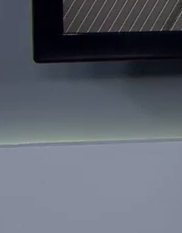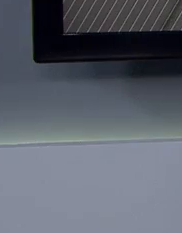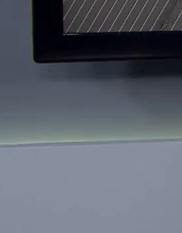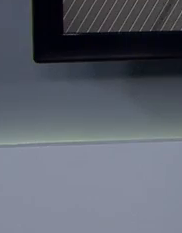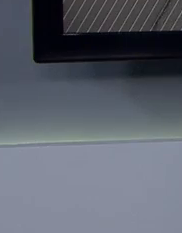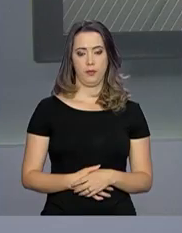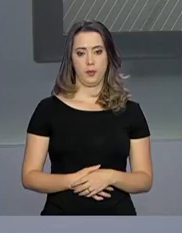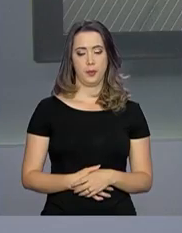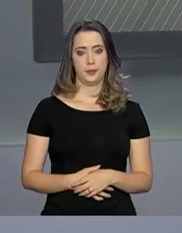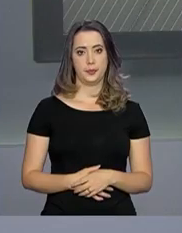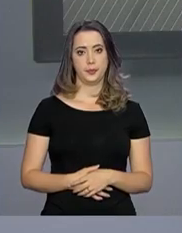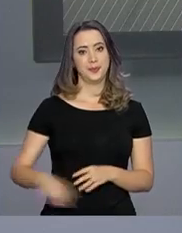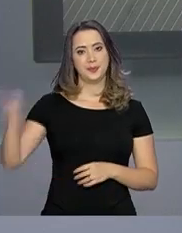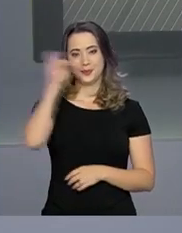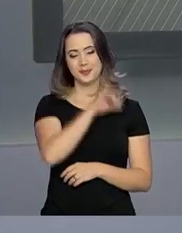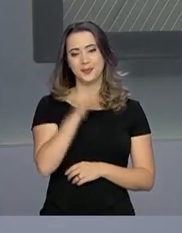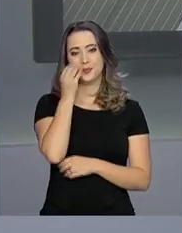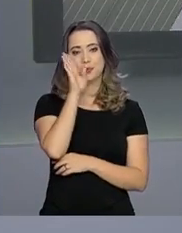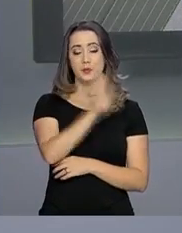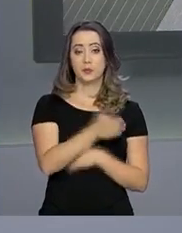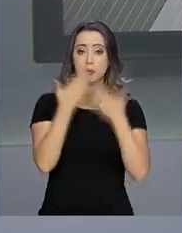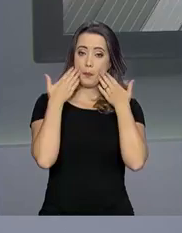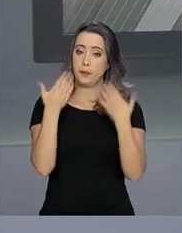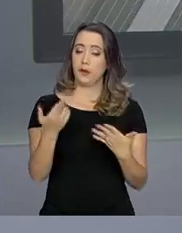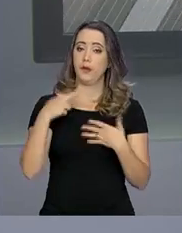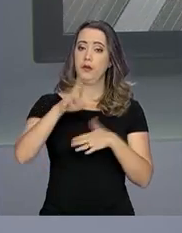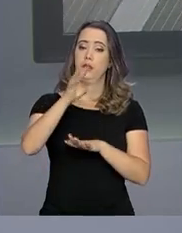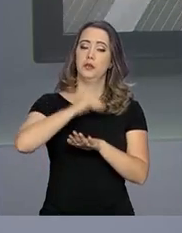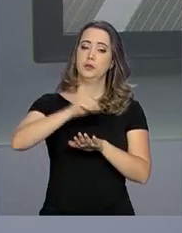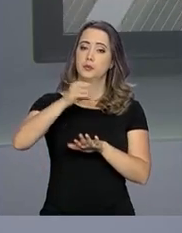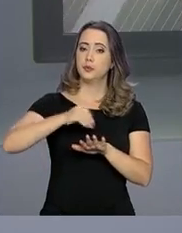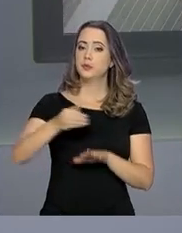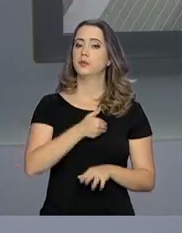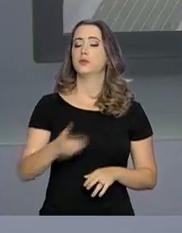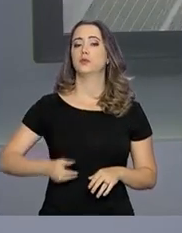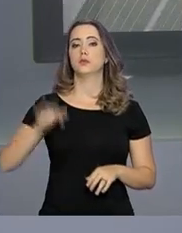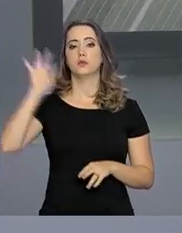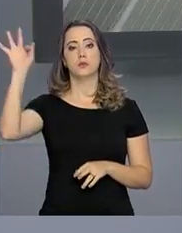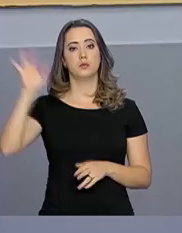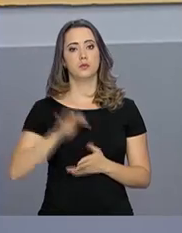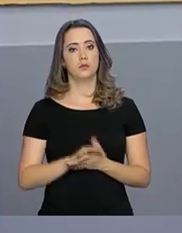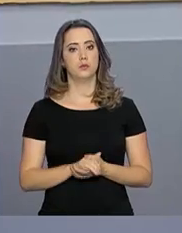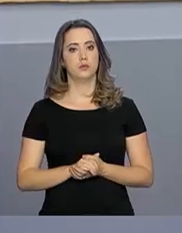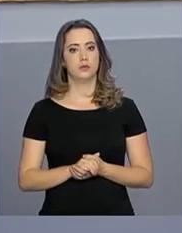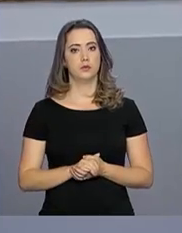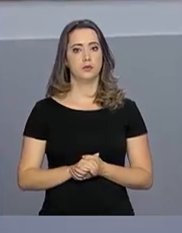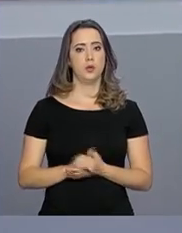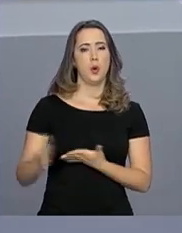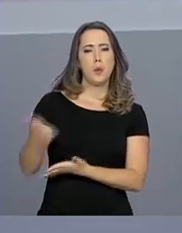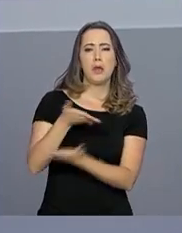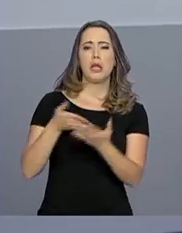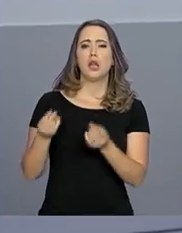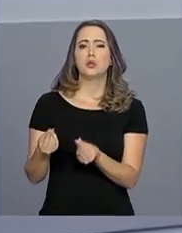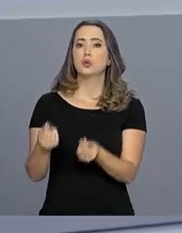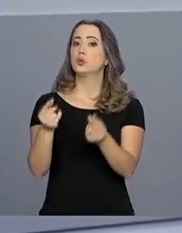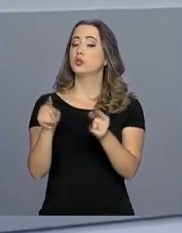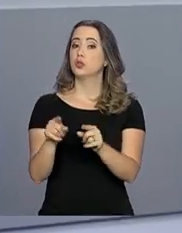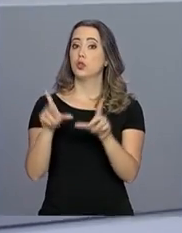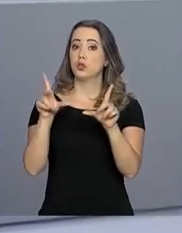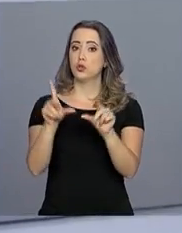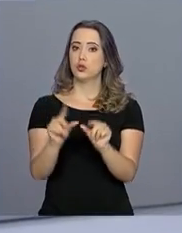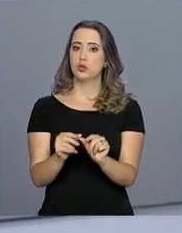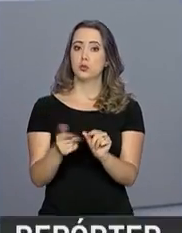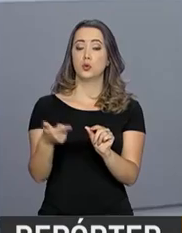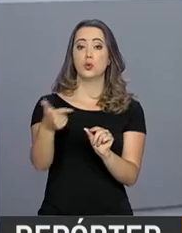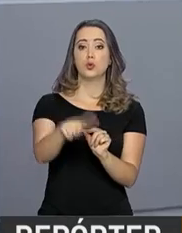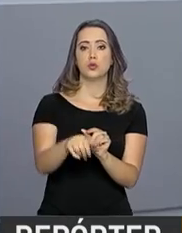olá boa tarde no ar o repórter nbr com as notícias do governo federal o mercado financeiro voltou a reduzir a